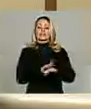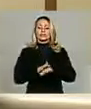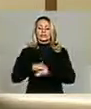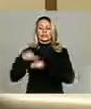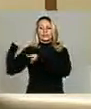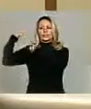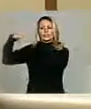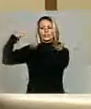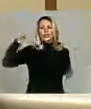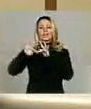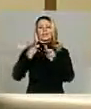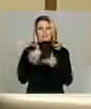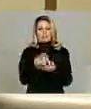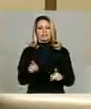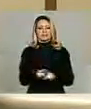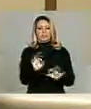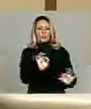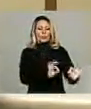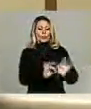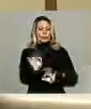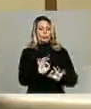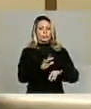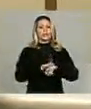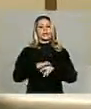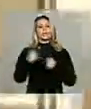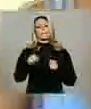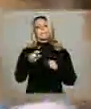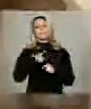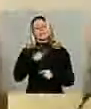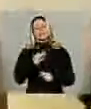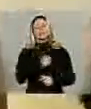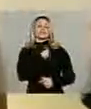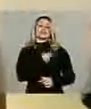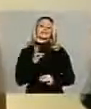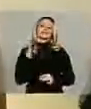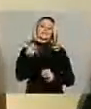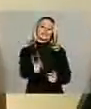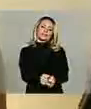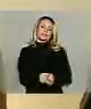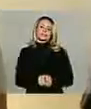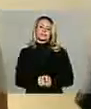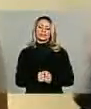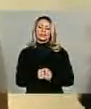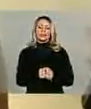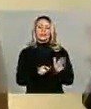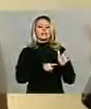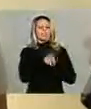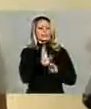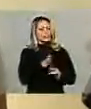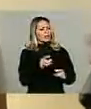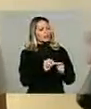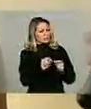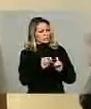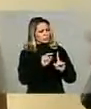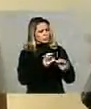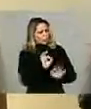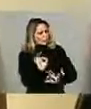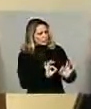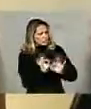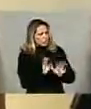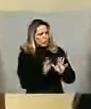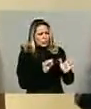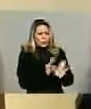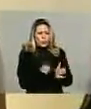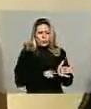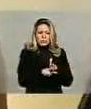mesmo o controle dessa doença tem que ser feito para a vida inteira. Você fez o pré-natal direitinho, não faltou nenhum mês à